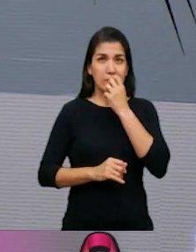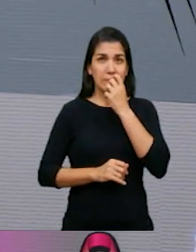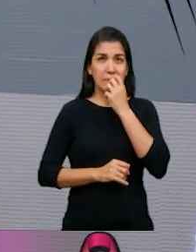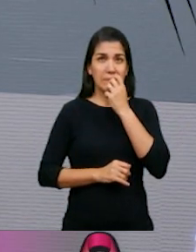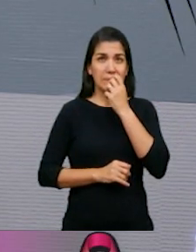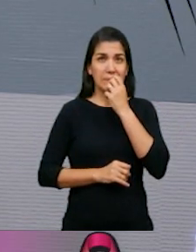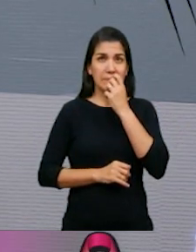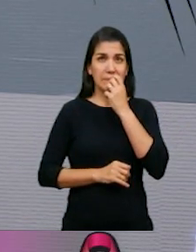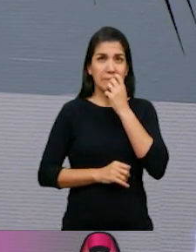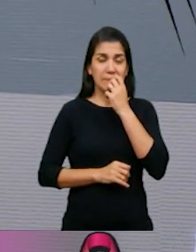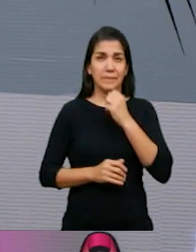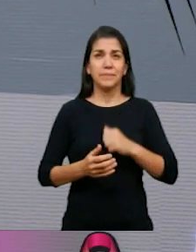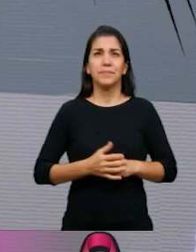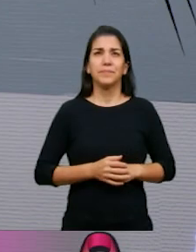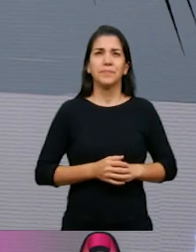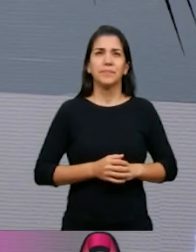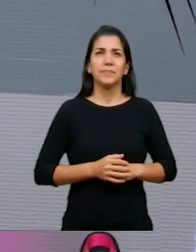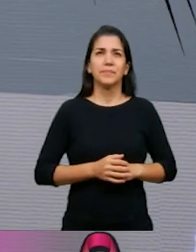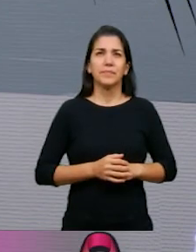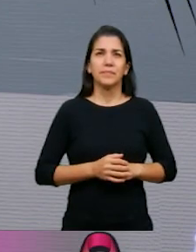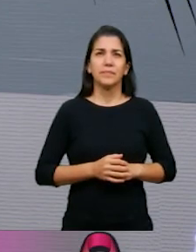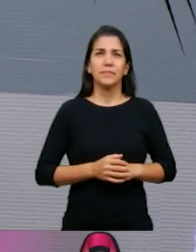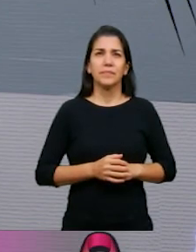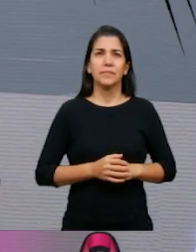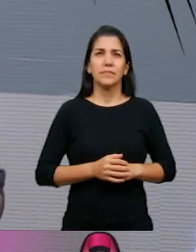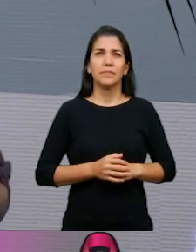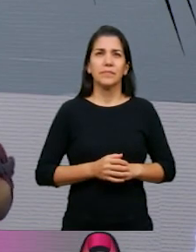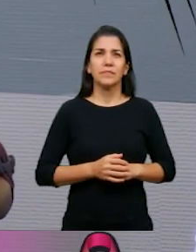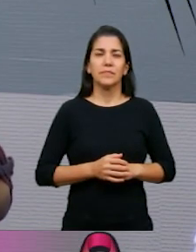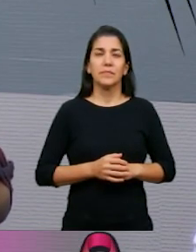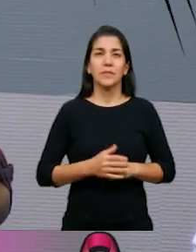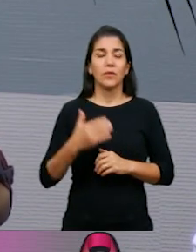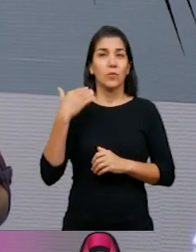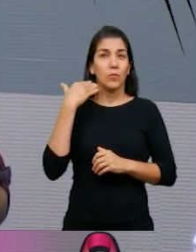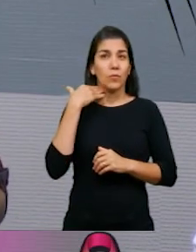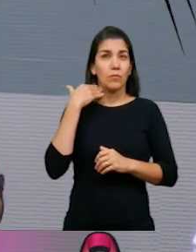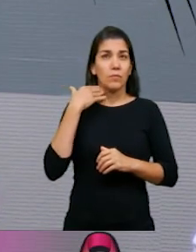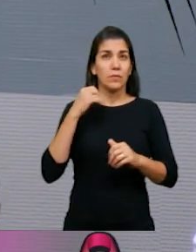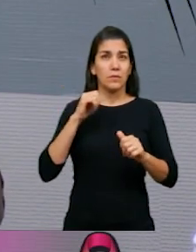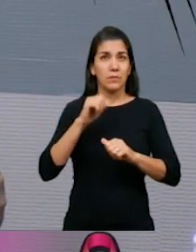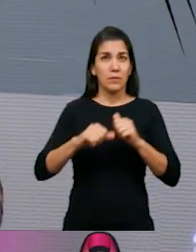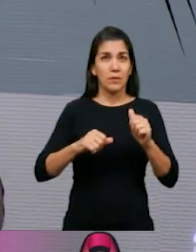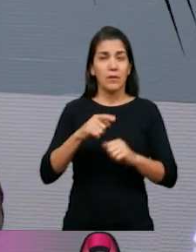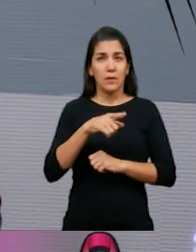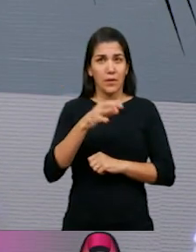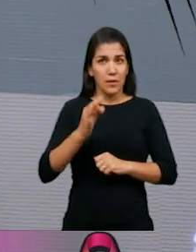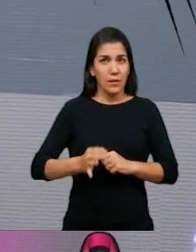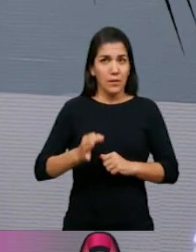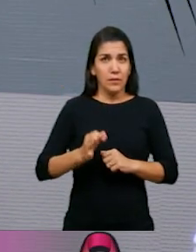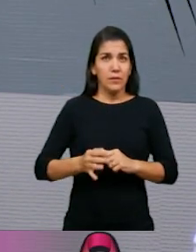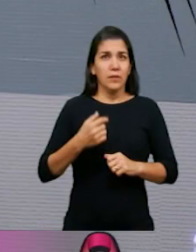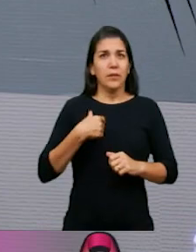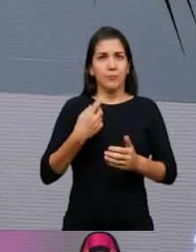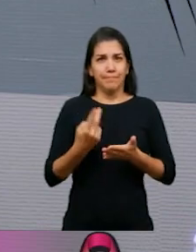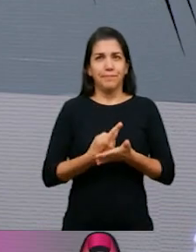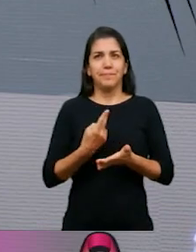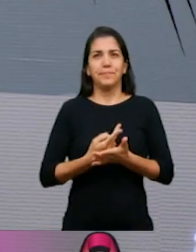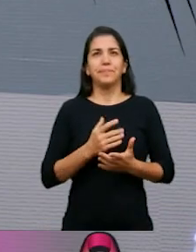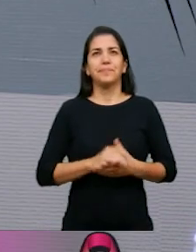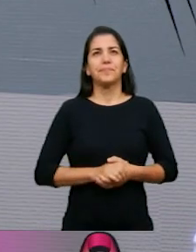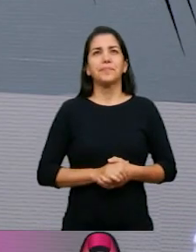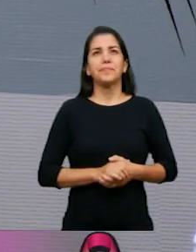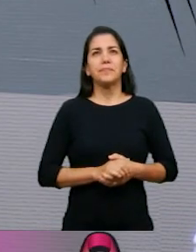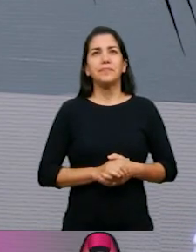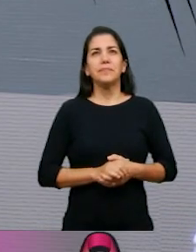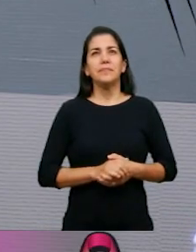a questão da troca do banco, o senhor estava certo ou estava errado? Estava no artigo aqui, sétimo, realmente. Então, por